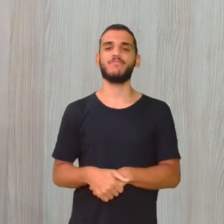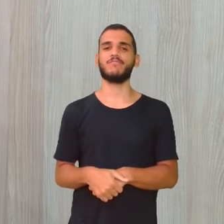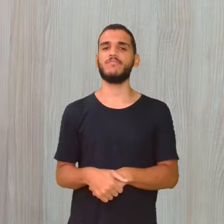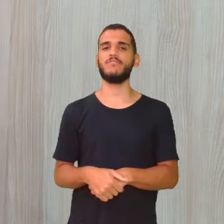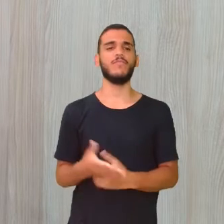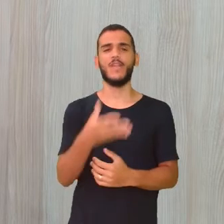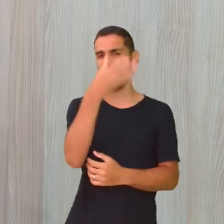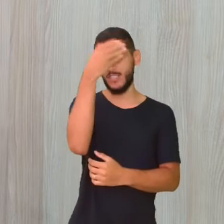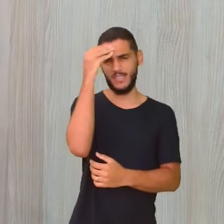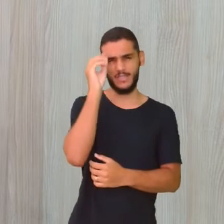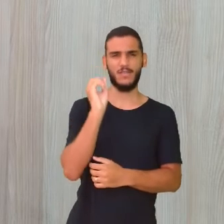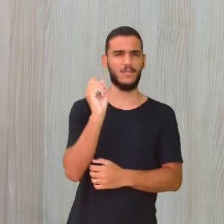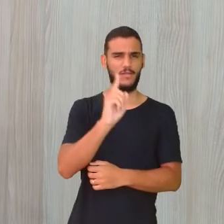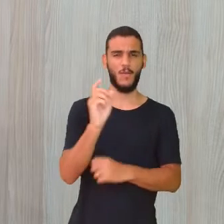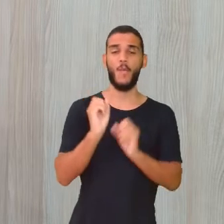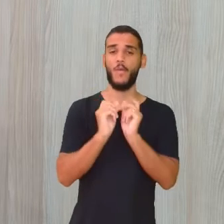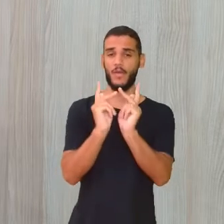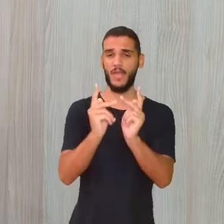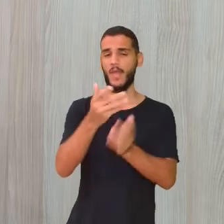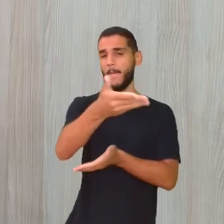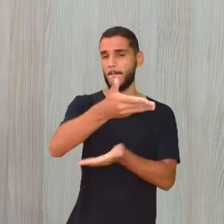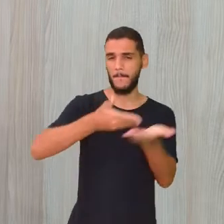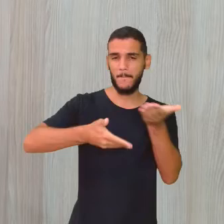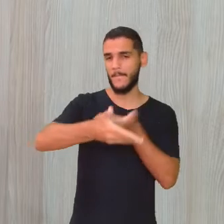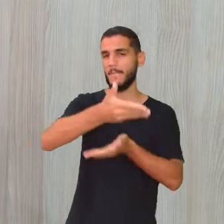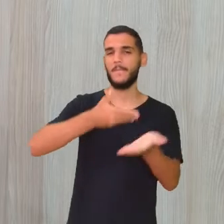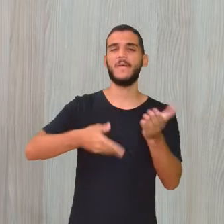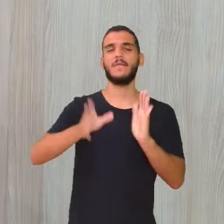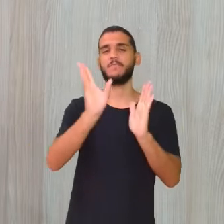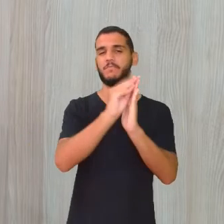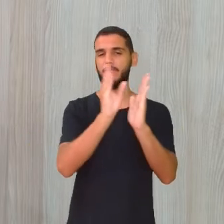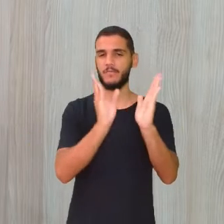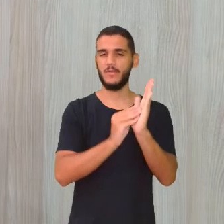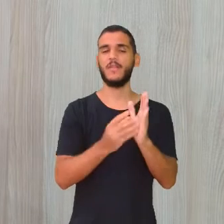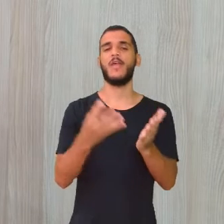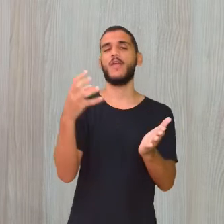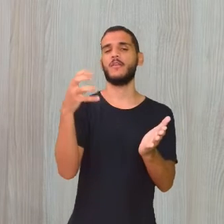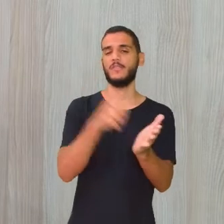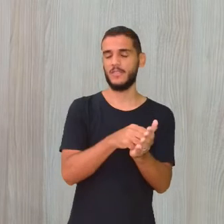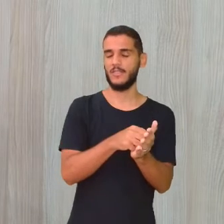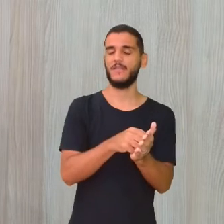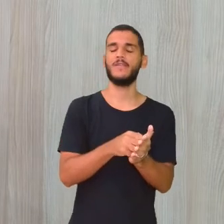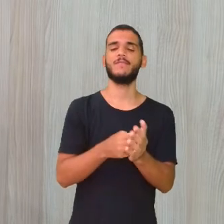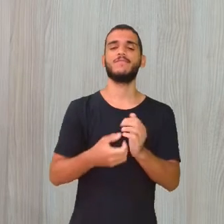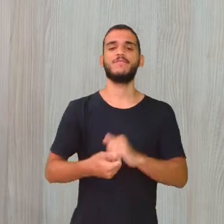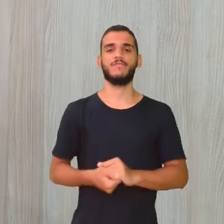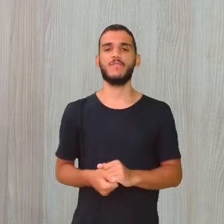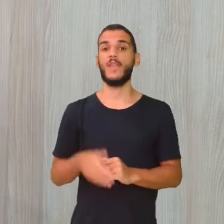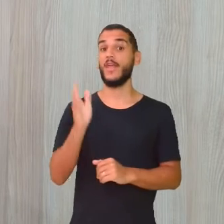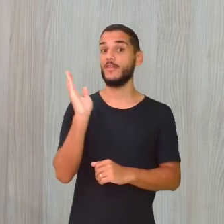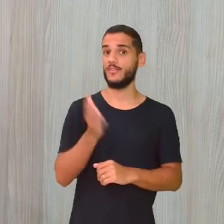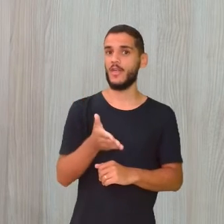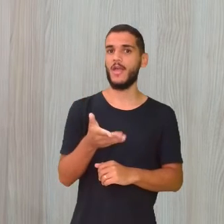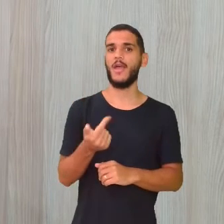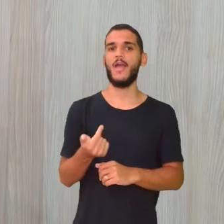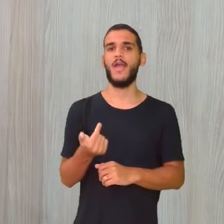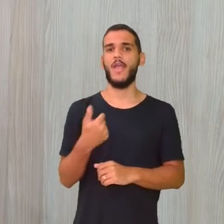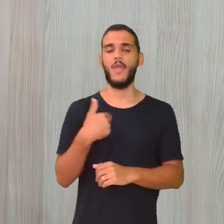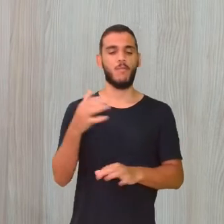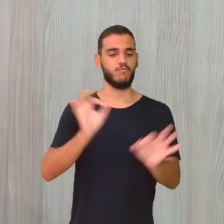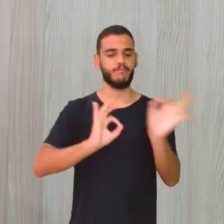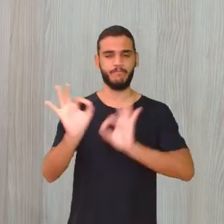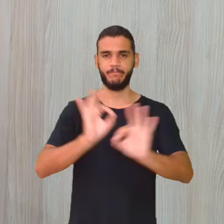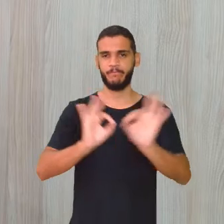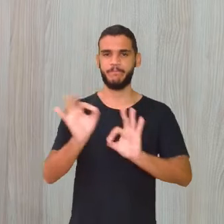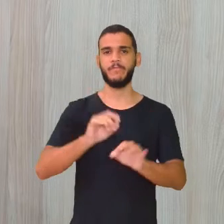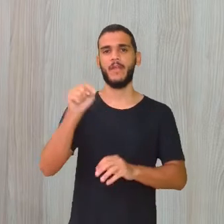de baixar o aplicativo não, interaja com o nosso conteúdo, se inscreva no nosso canal. Já estou aqui com o meu